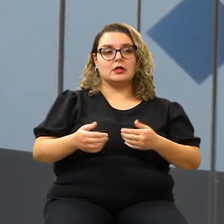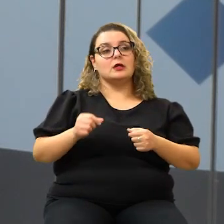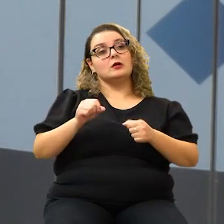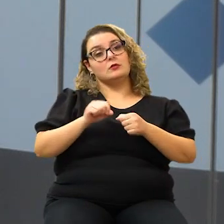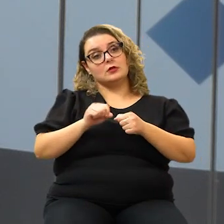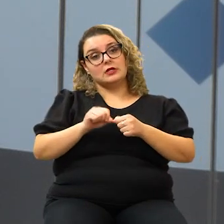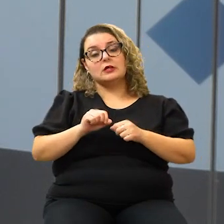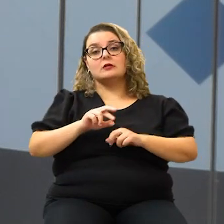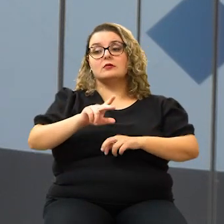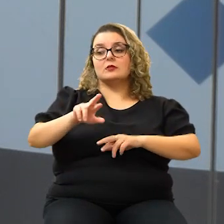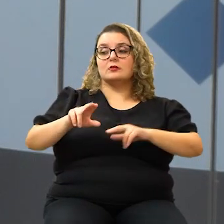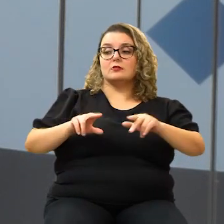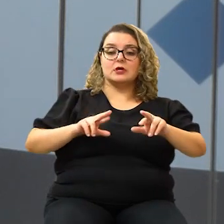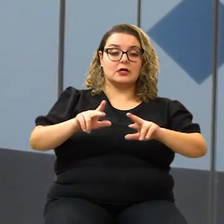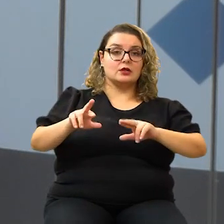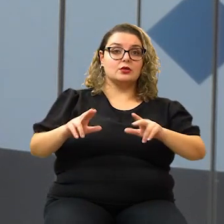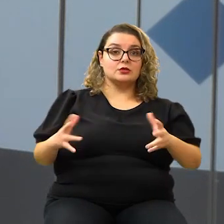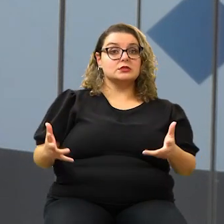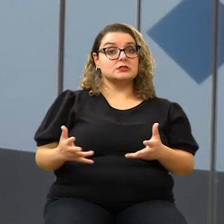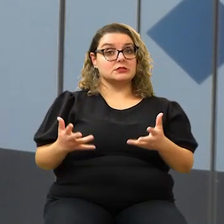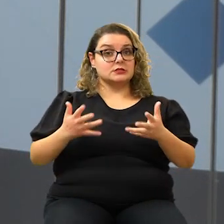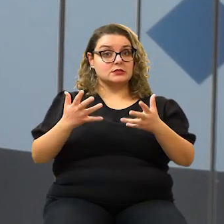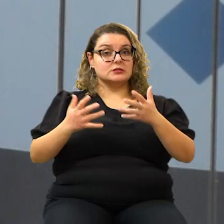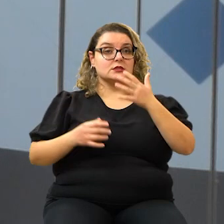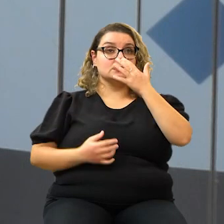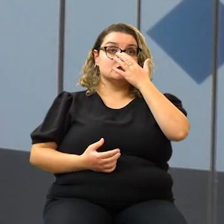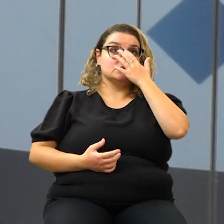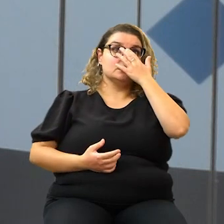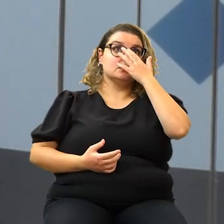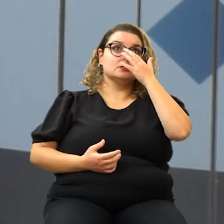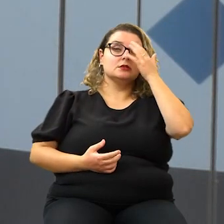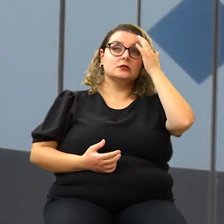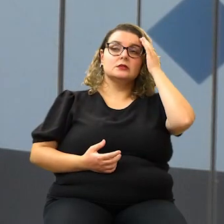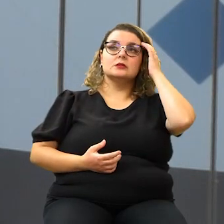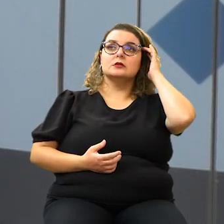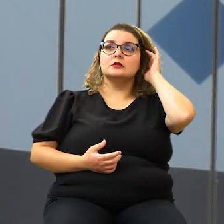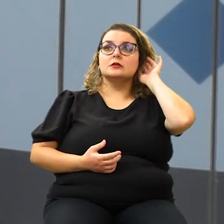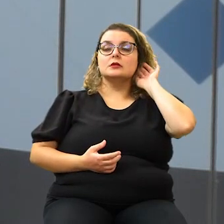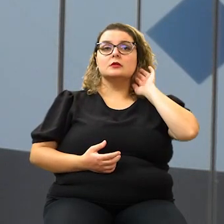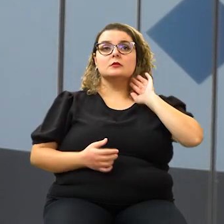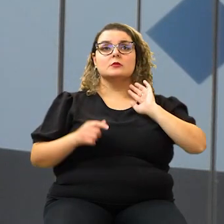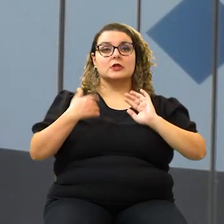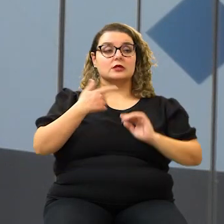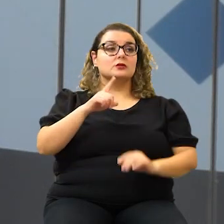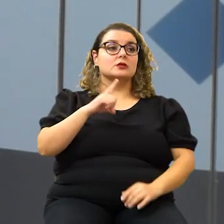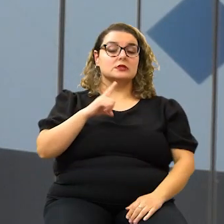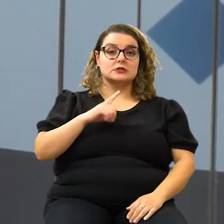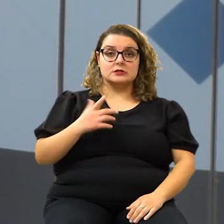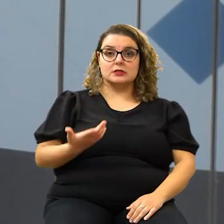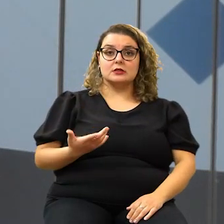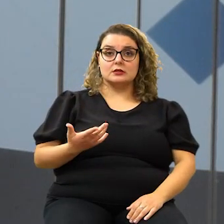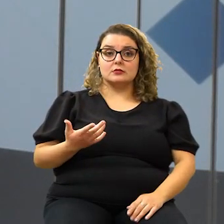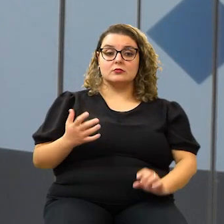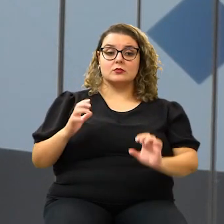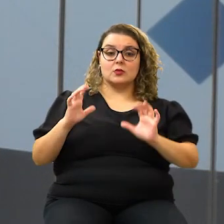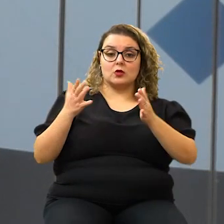feitas muitas iniciativas, né, para que a gente tenha um evento daquele sendo,